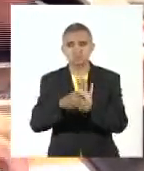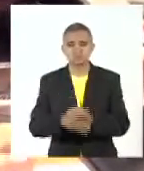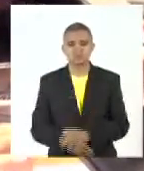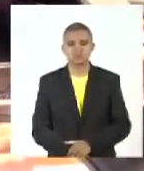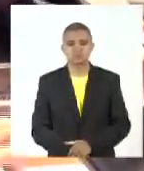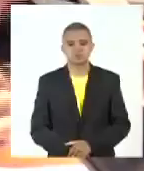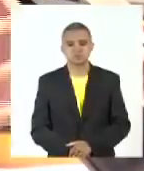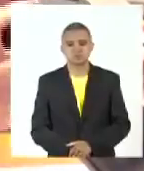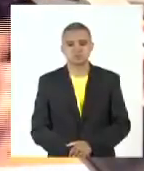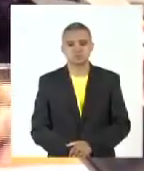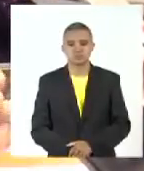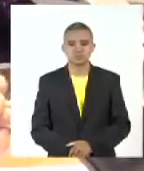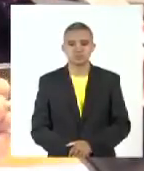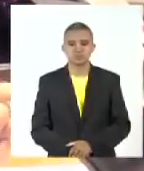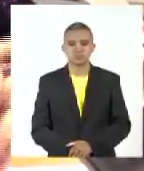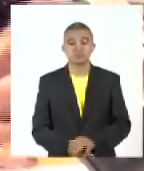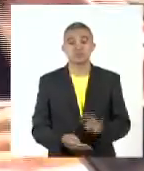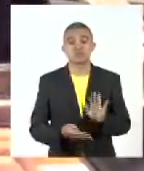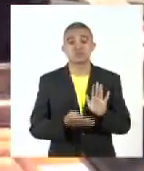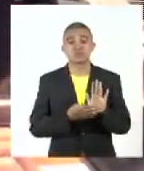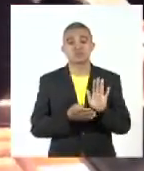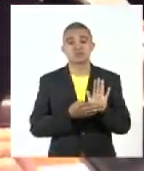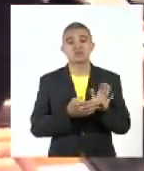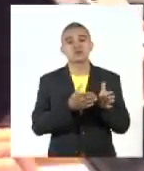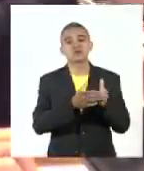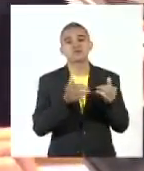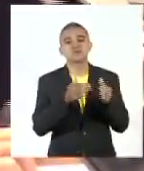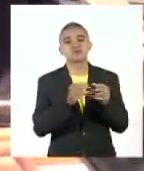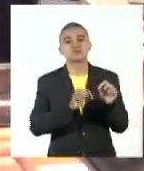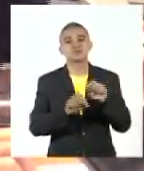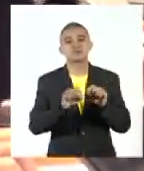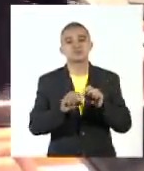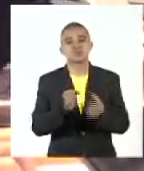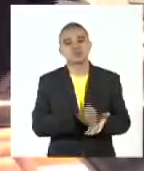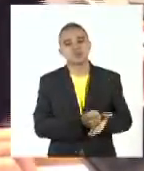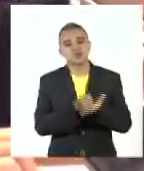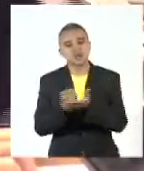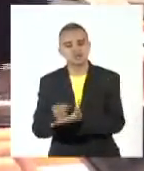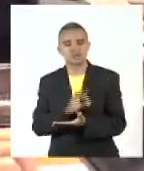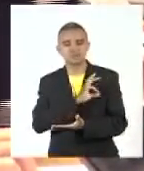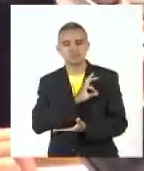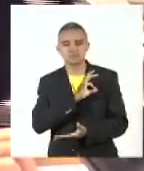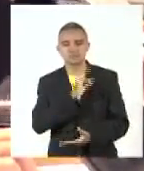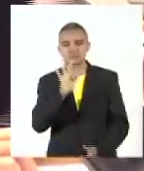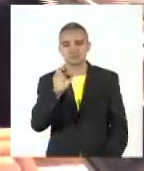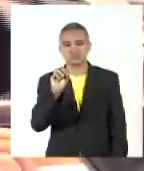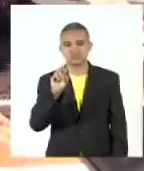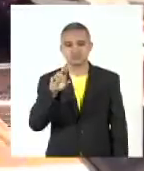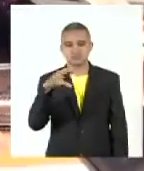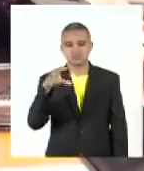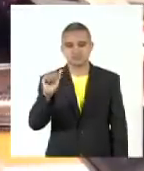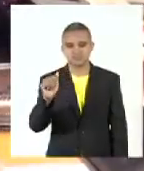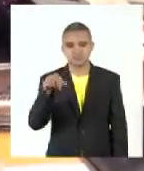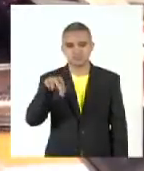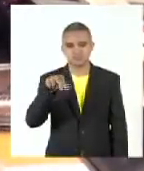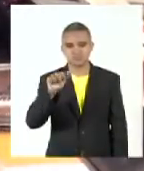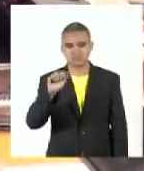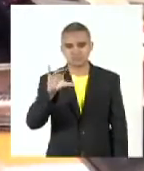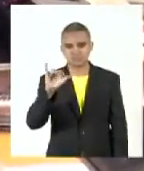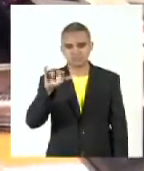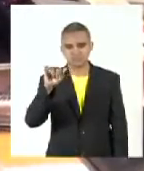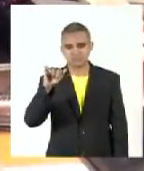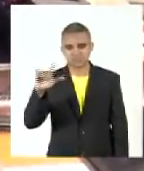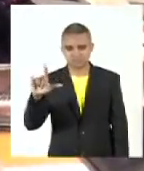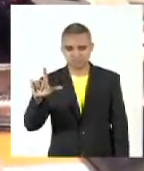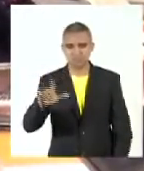em relação ao requerimento da Força Nacional, que eu tenho certeza absoluta, se Vossa Excelência estivesse aqui, ia votar a favor do nosso requerimento. Com certeza.